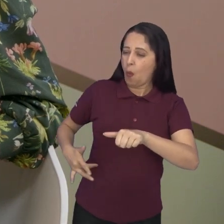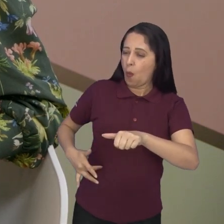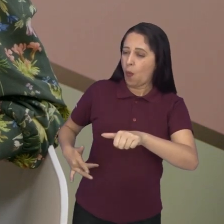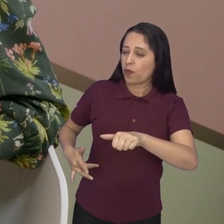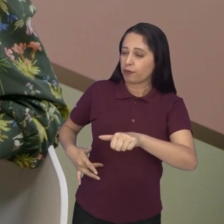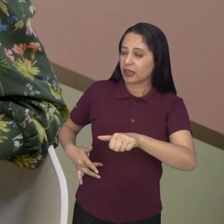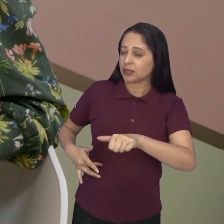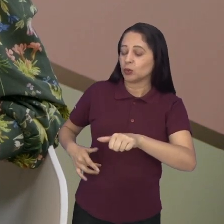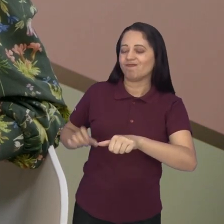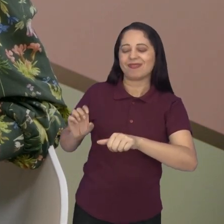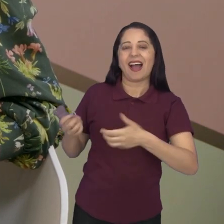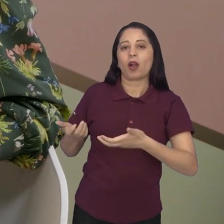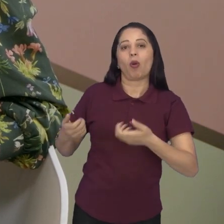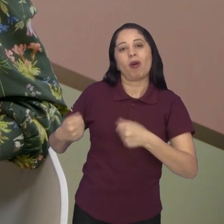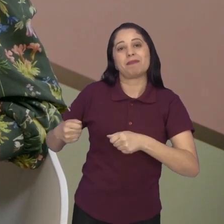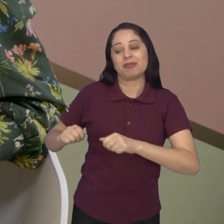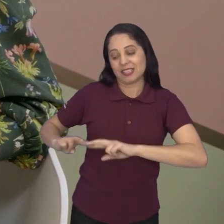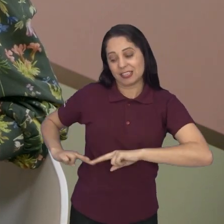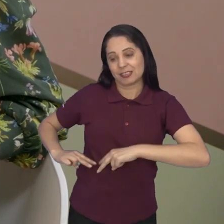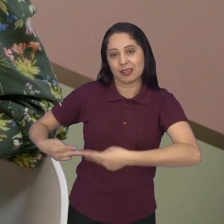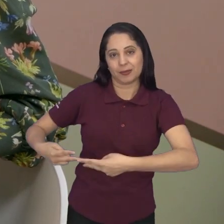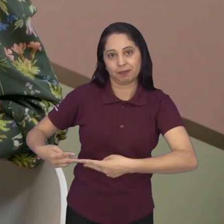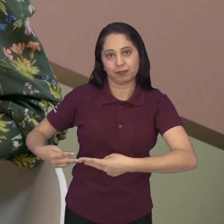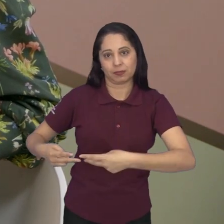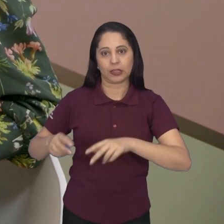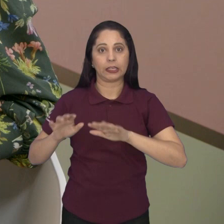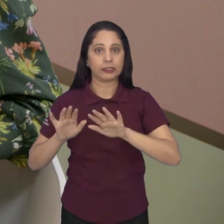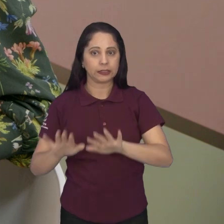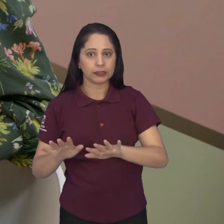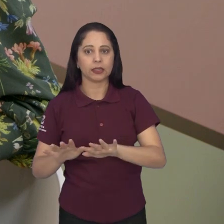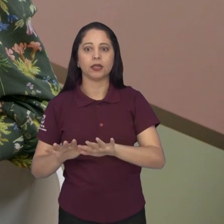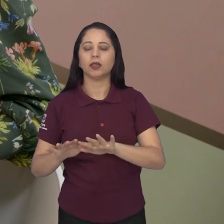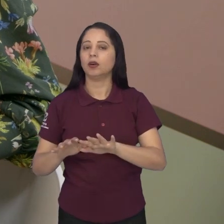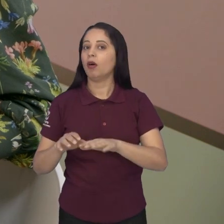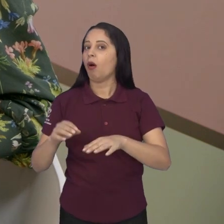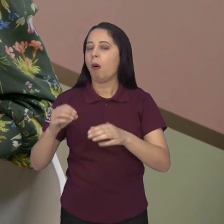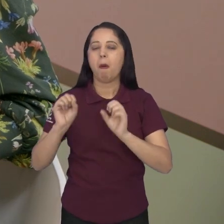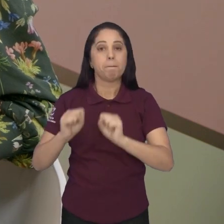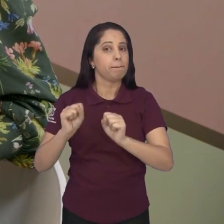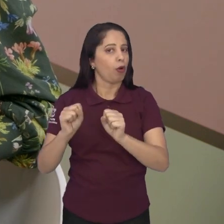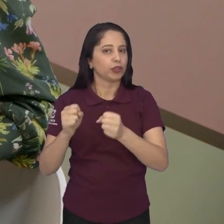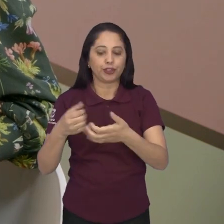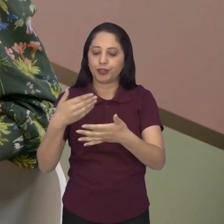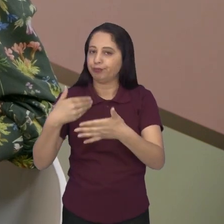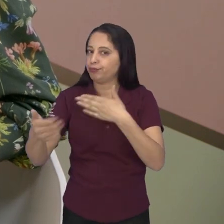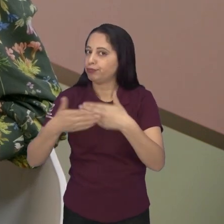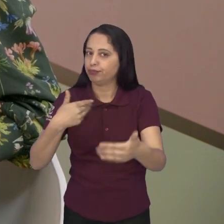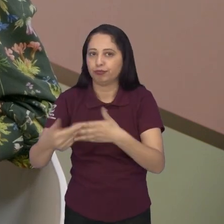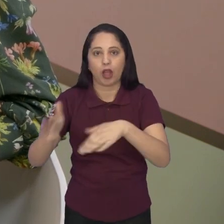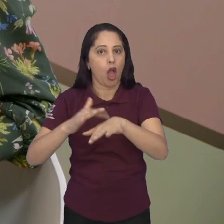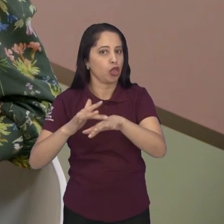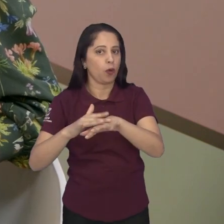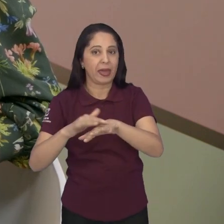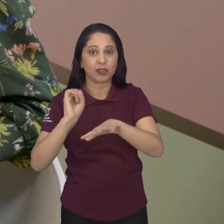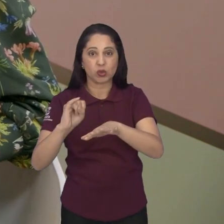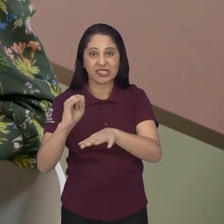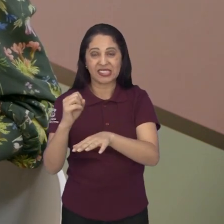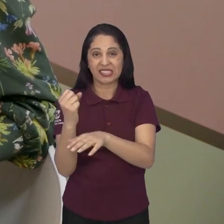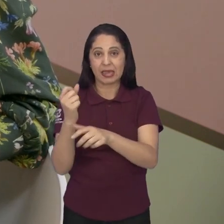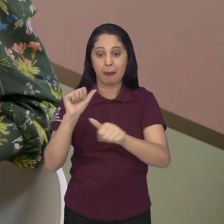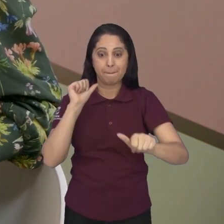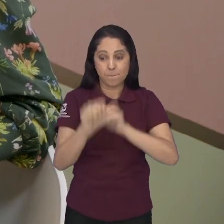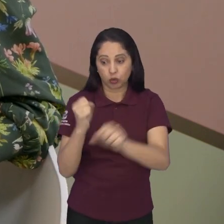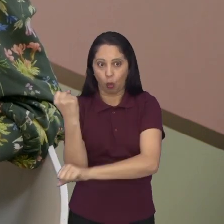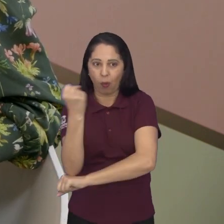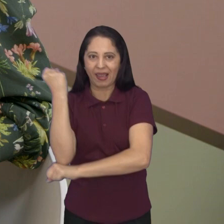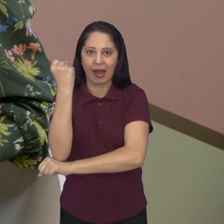insuficiente que o paciente se beneficia em trocar ele. Então, qualquer causa, por qualquer motivo que o fígado tenha evoluído para a fase de cirrose, a gente